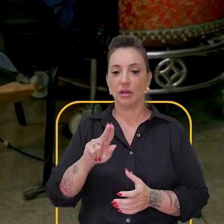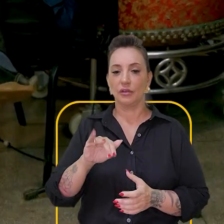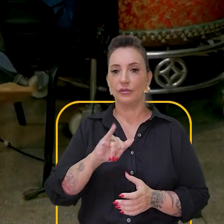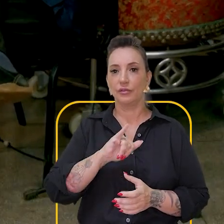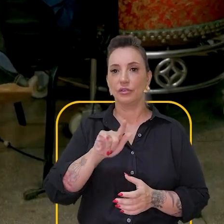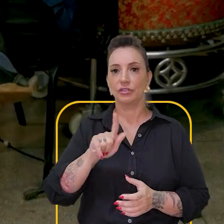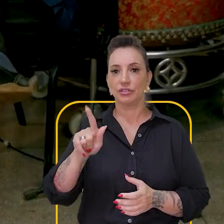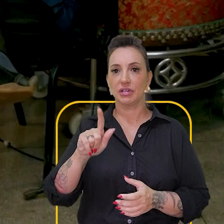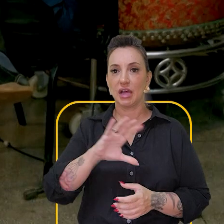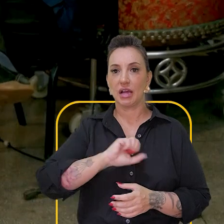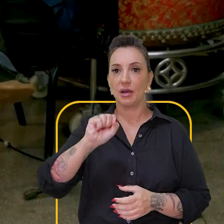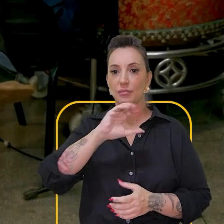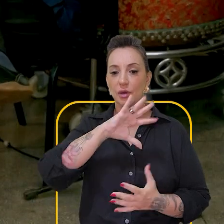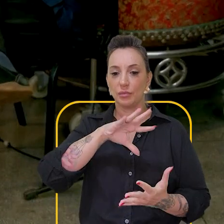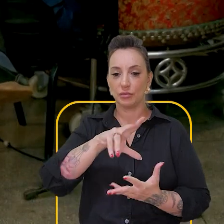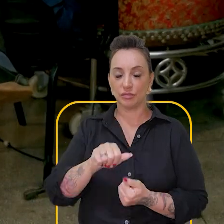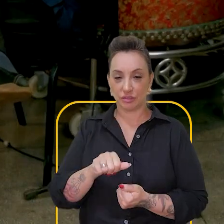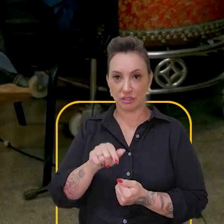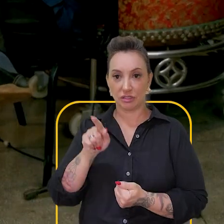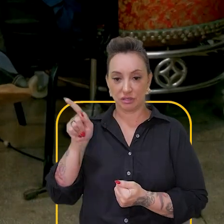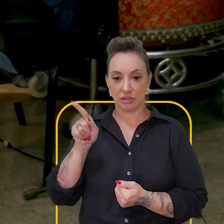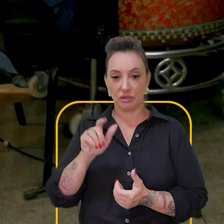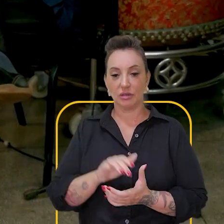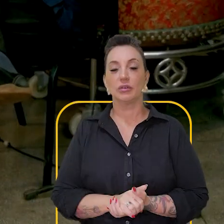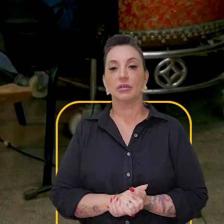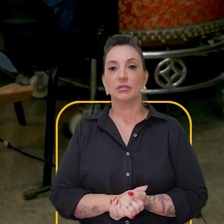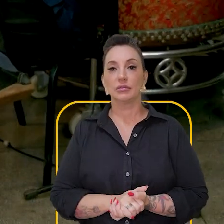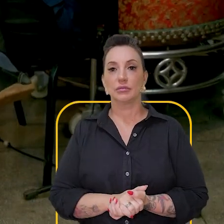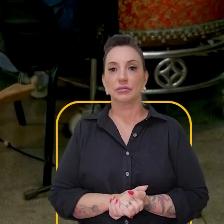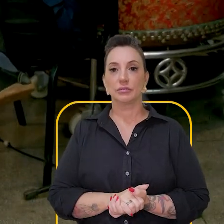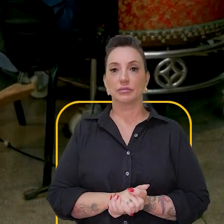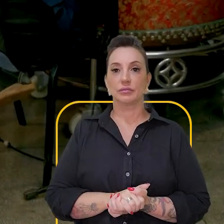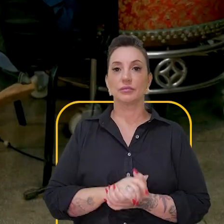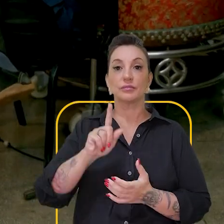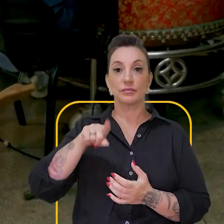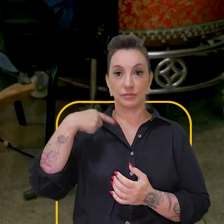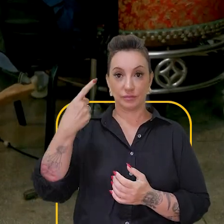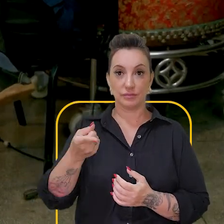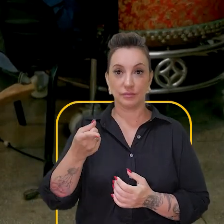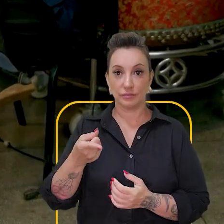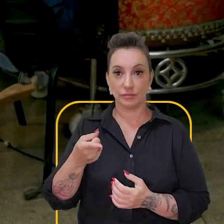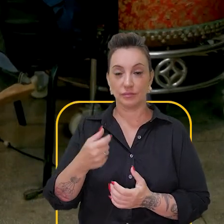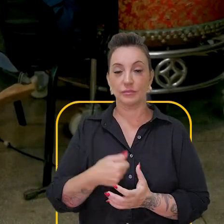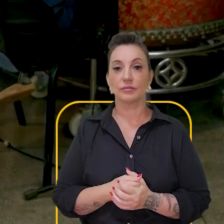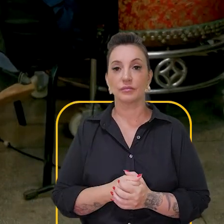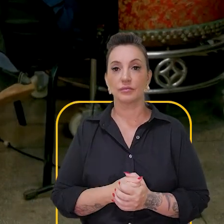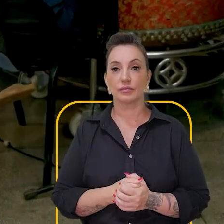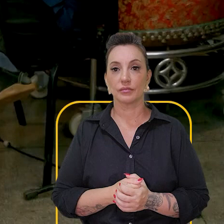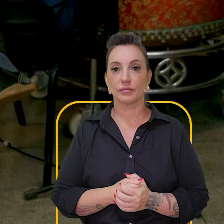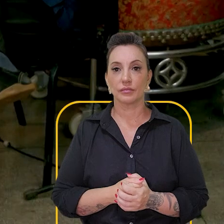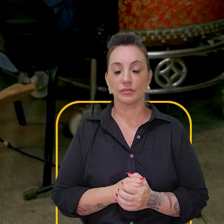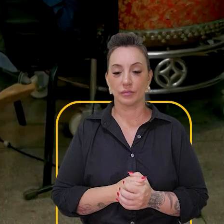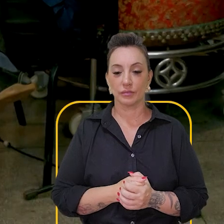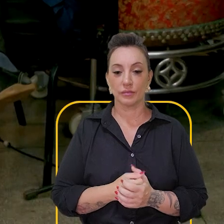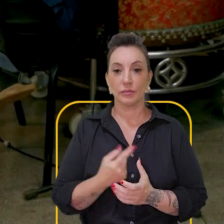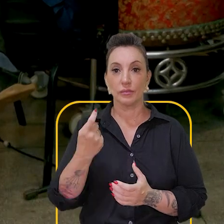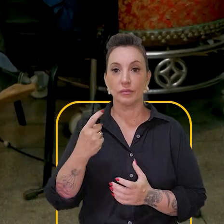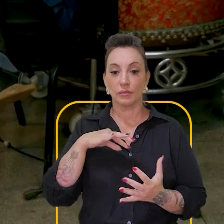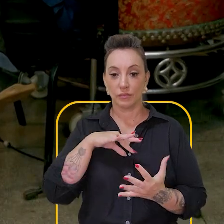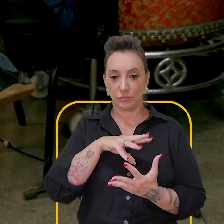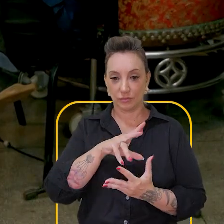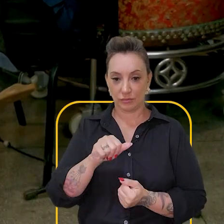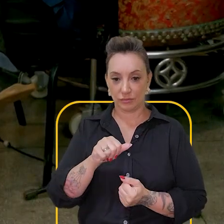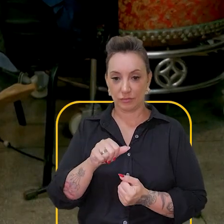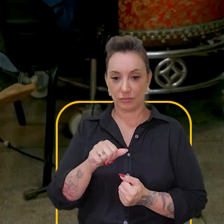vxu é o único no mundo que tem título nas duas versões ele falou o Fuji Ele